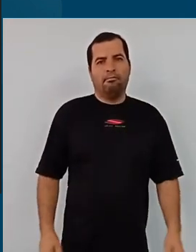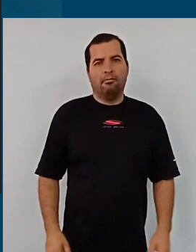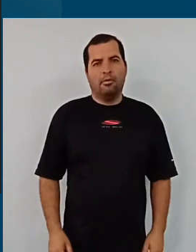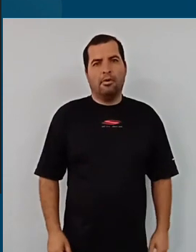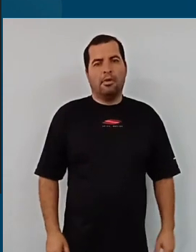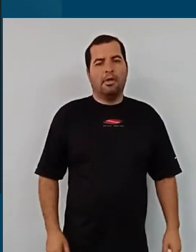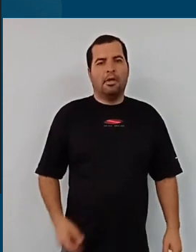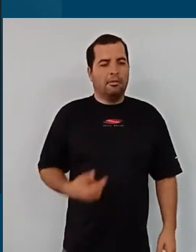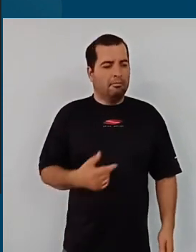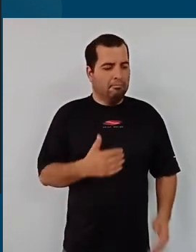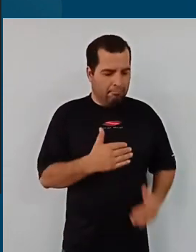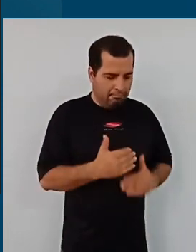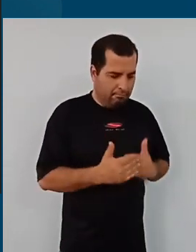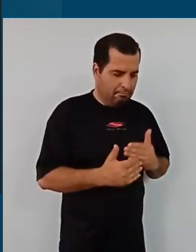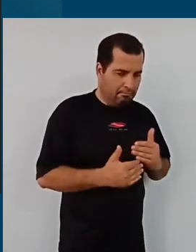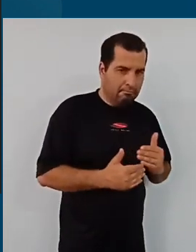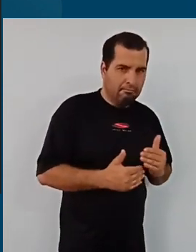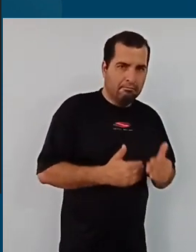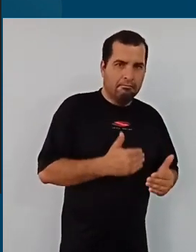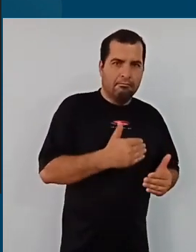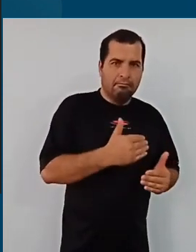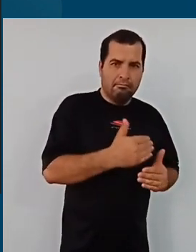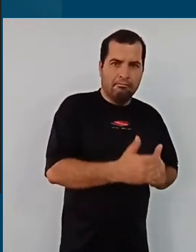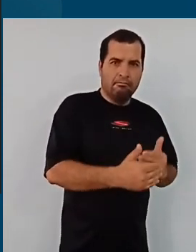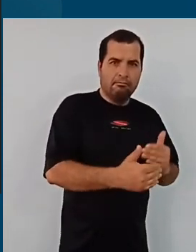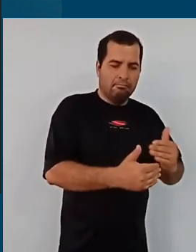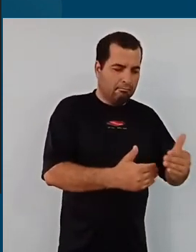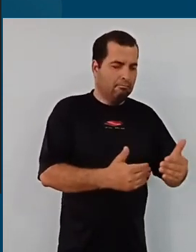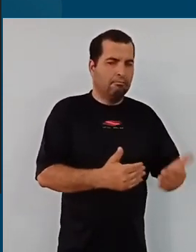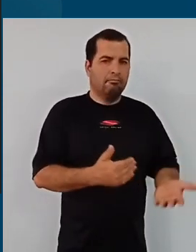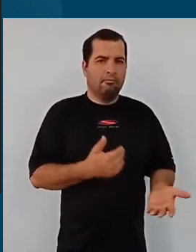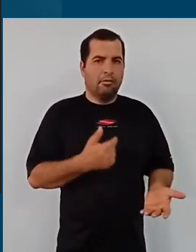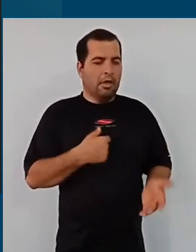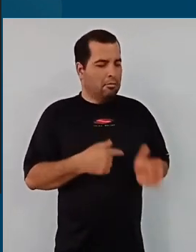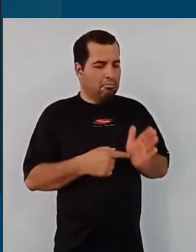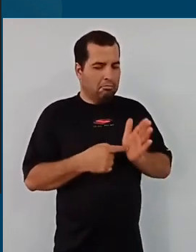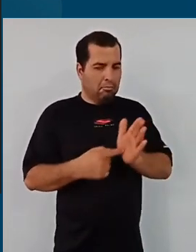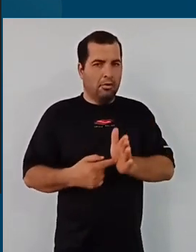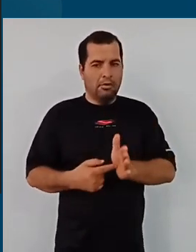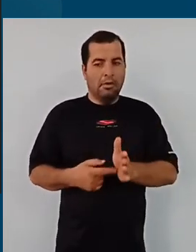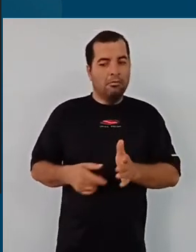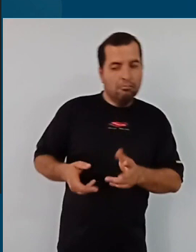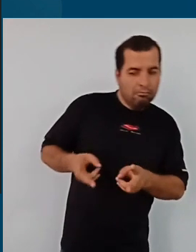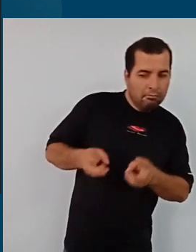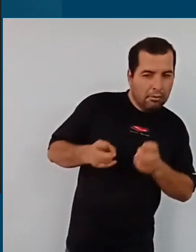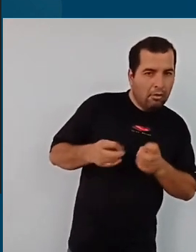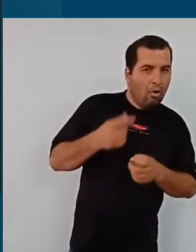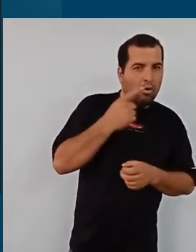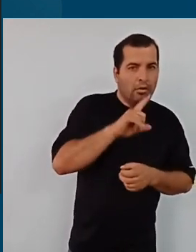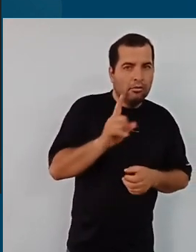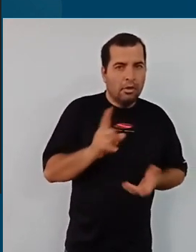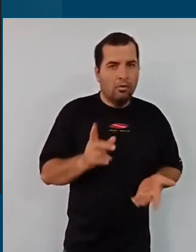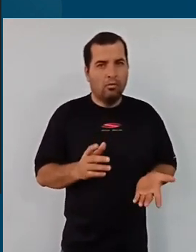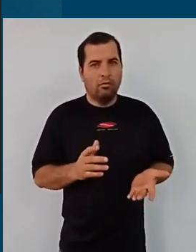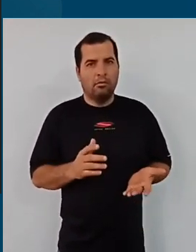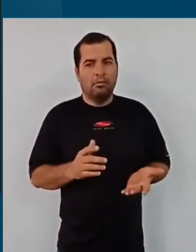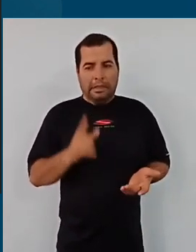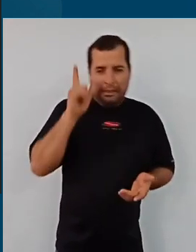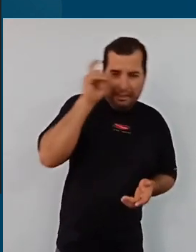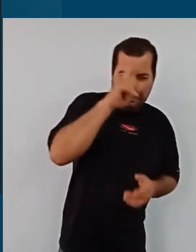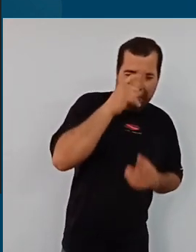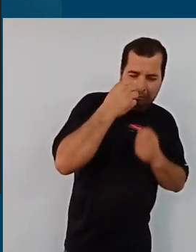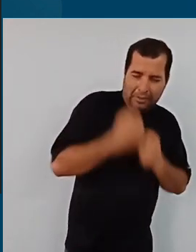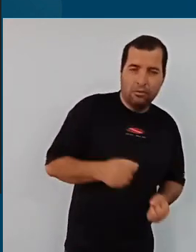passos são dados se as situações que a gente entrega às crianças ou aos jovens são complexas. Não é